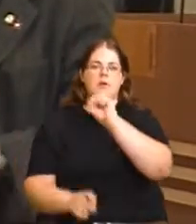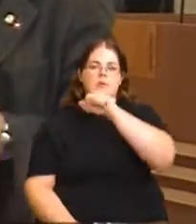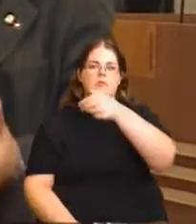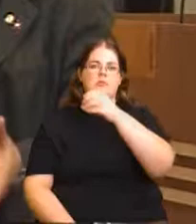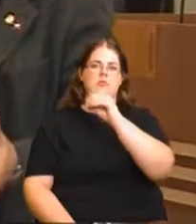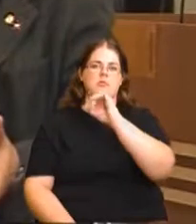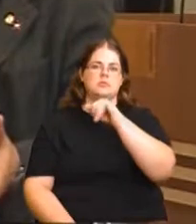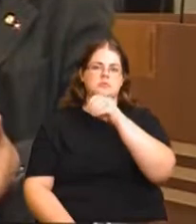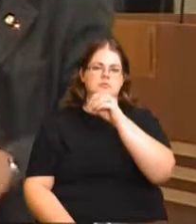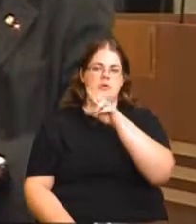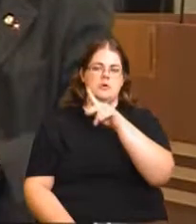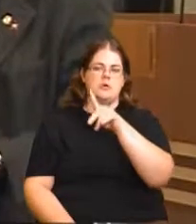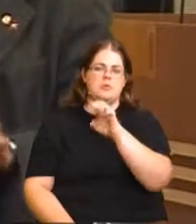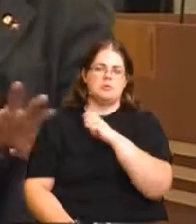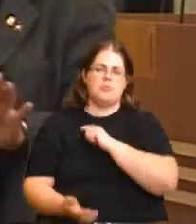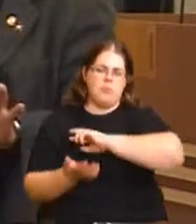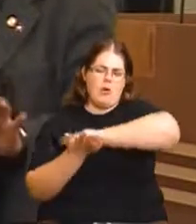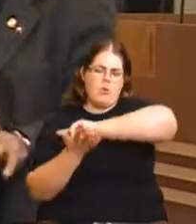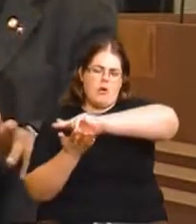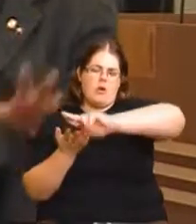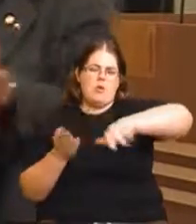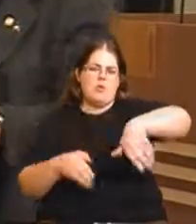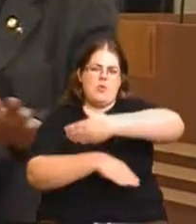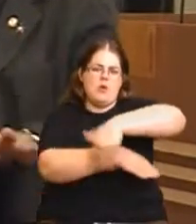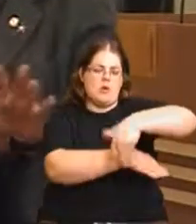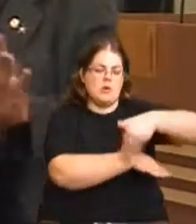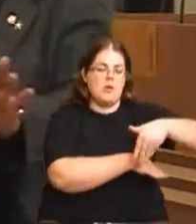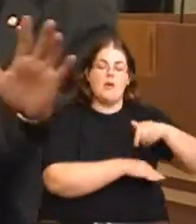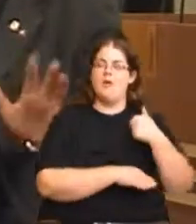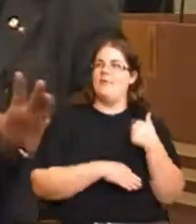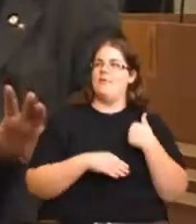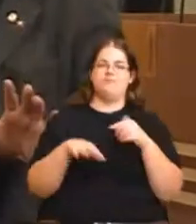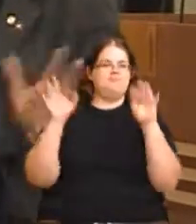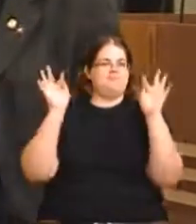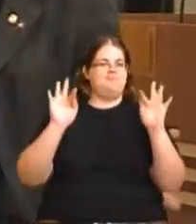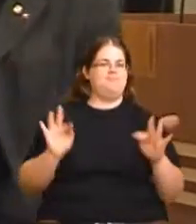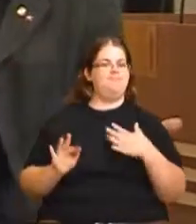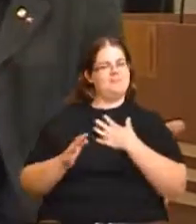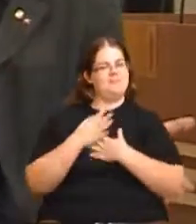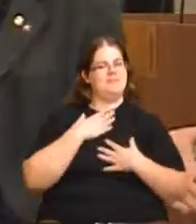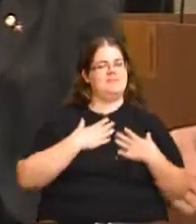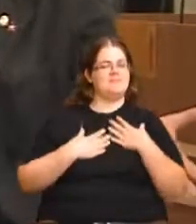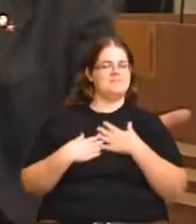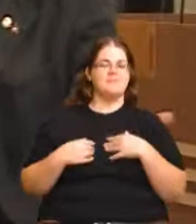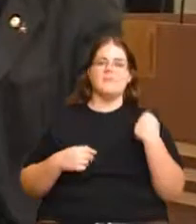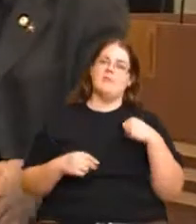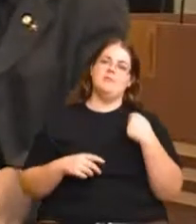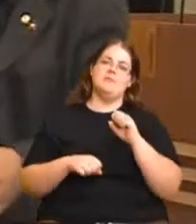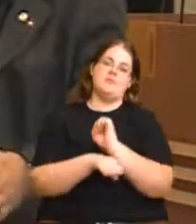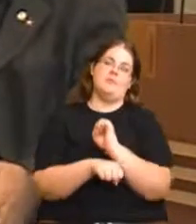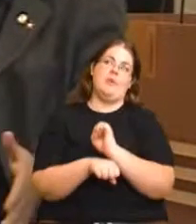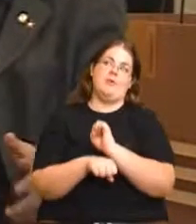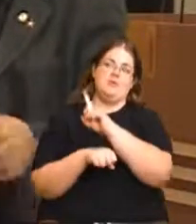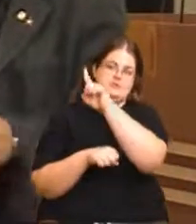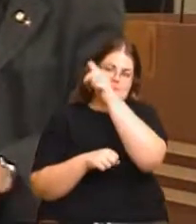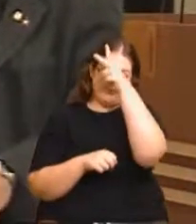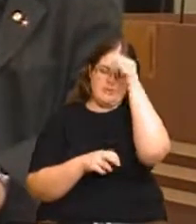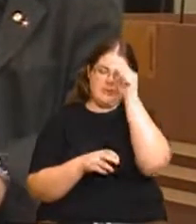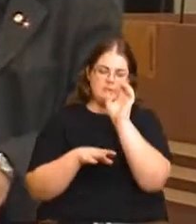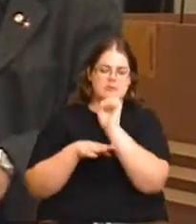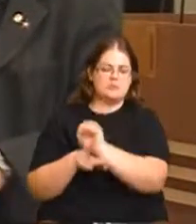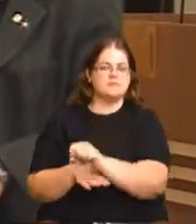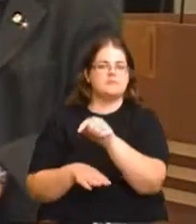bairro, Leopoldo Brode, Assis Brasil, então várias ruas estão no planejamento, aí eu vou ficar bem, aí nós vamos ficar bem, mas vamos ter que aguardar, né? Aguardar que